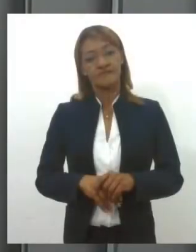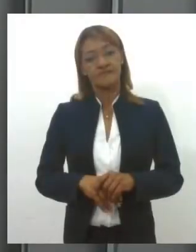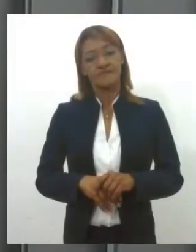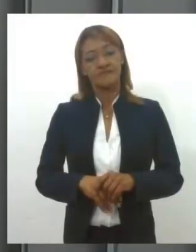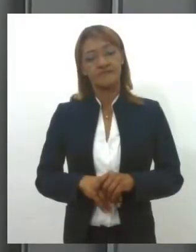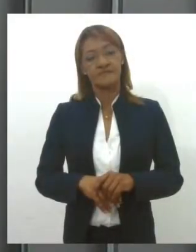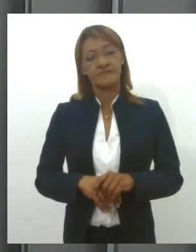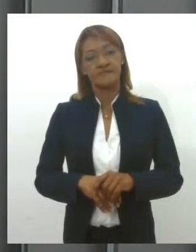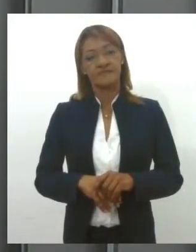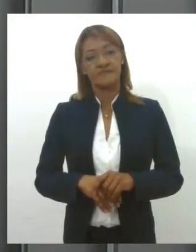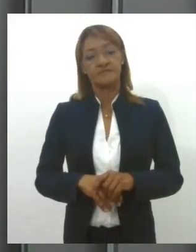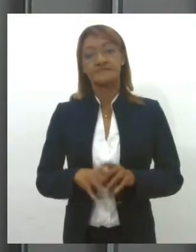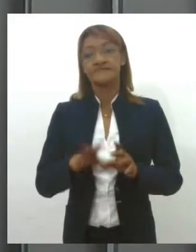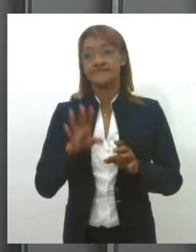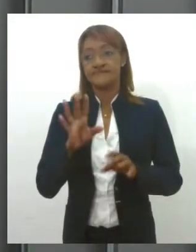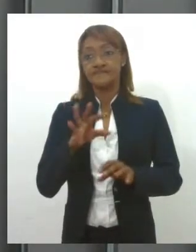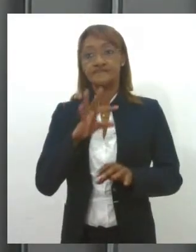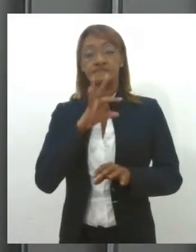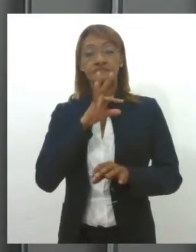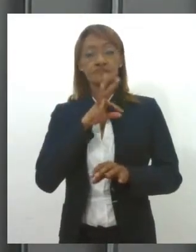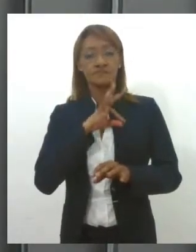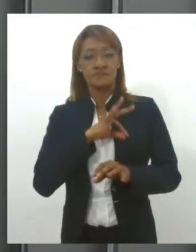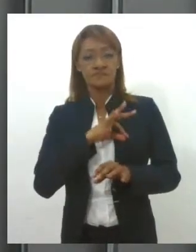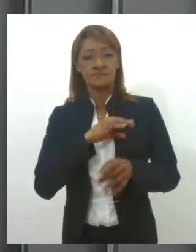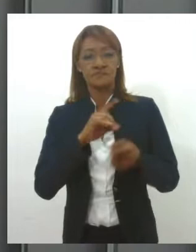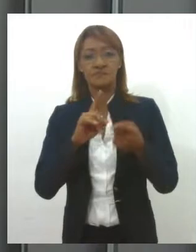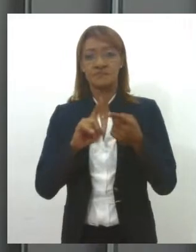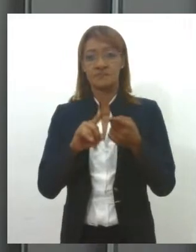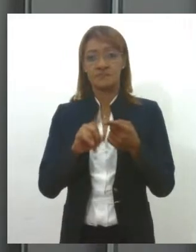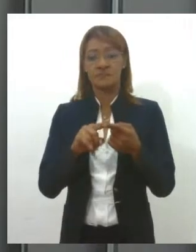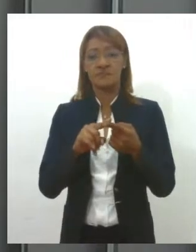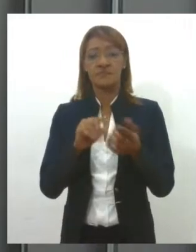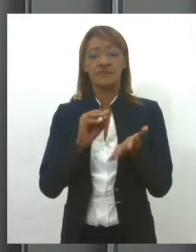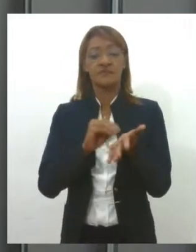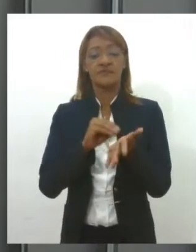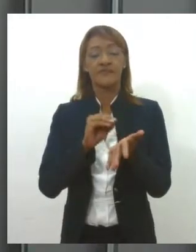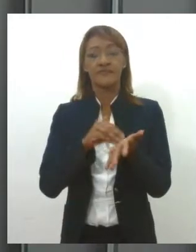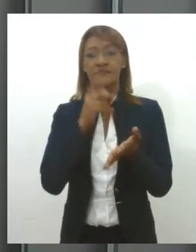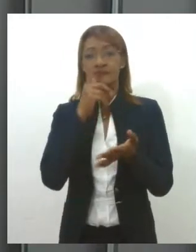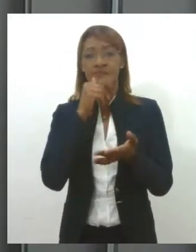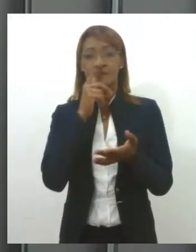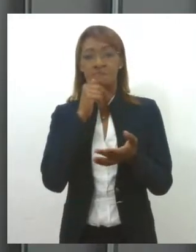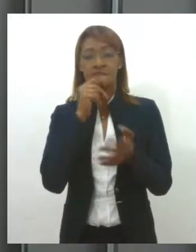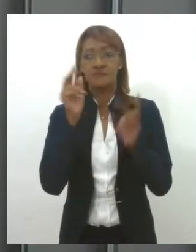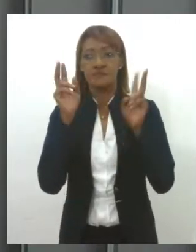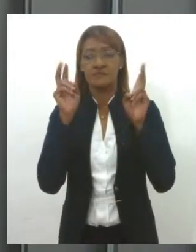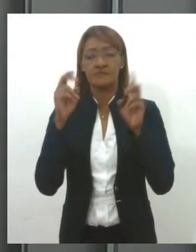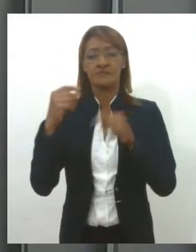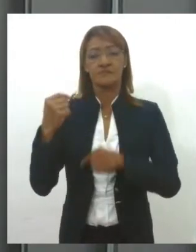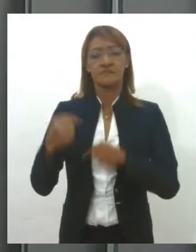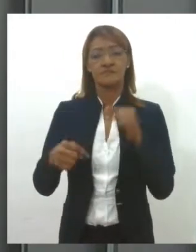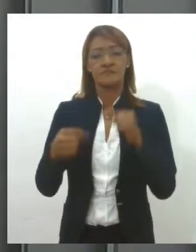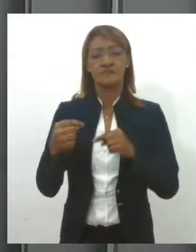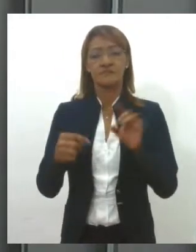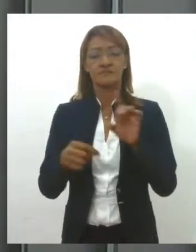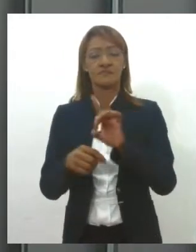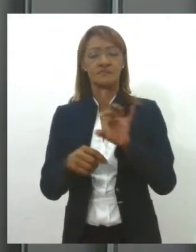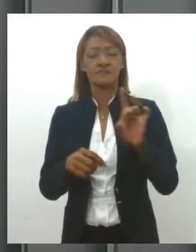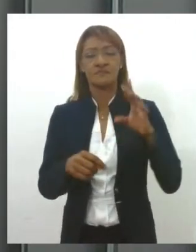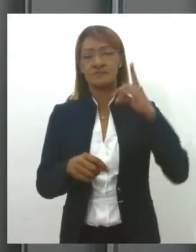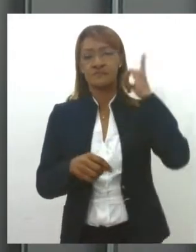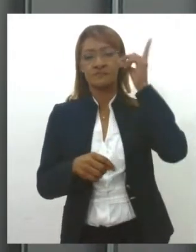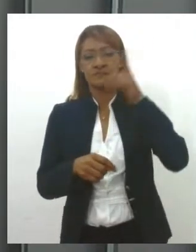e o reajuste salarial e o desabastecimento de água foram os principais temas debatidos pelos deputados